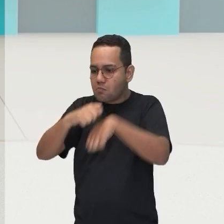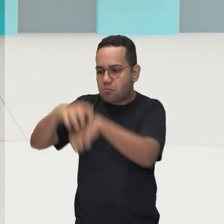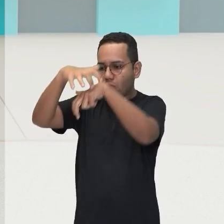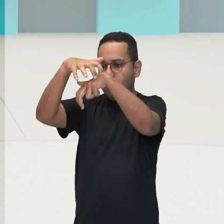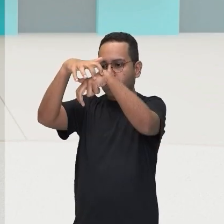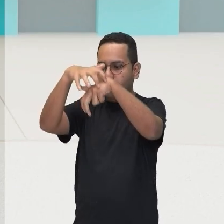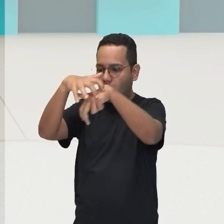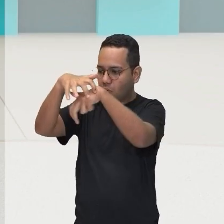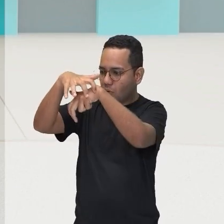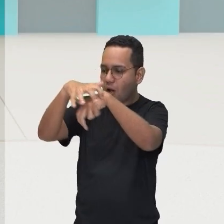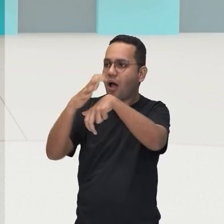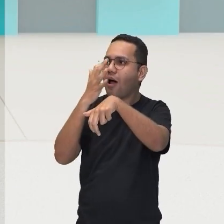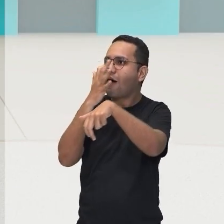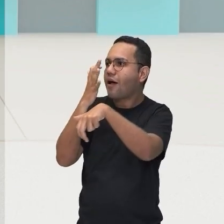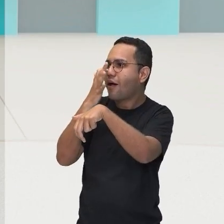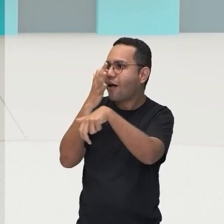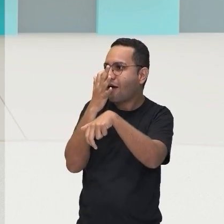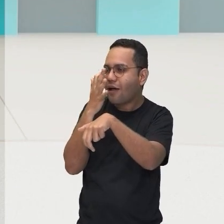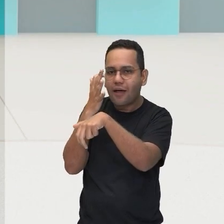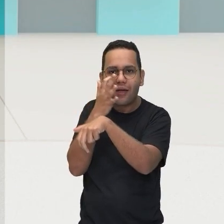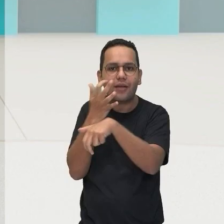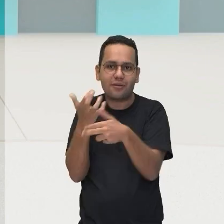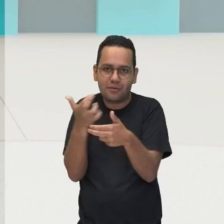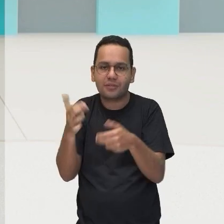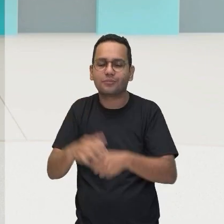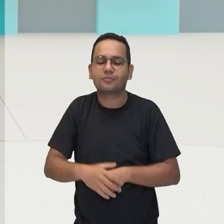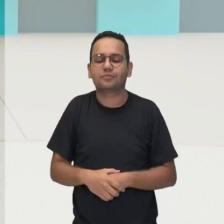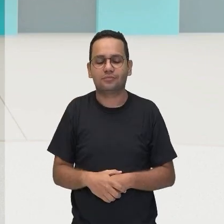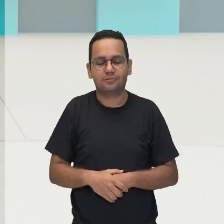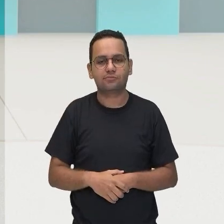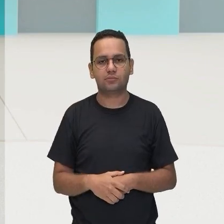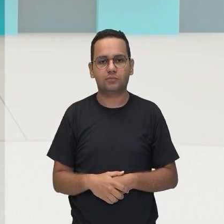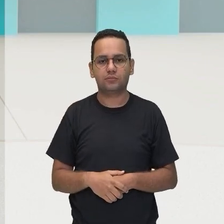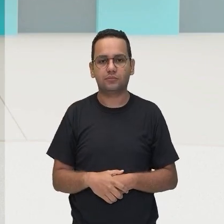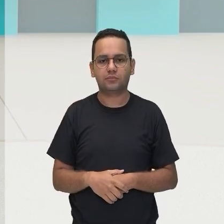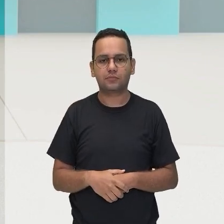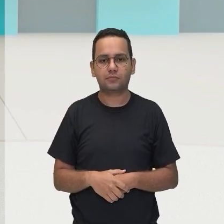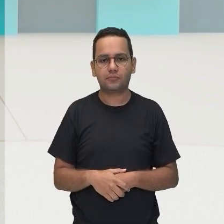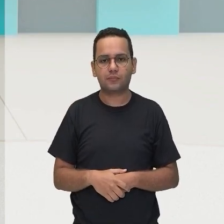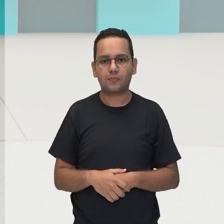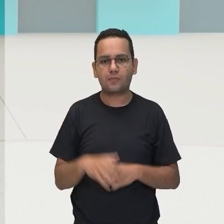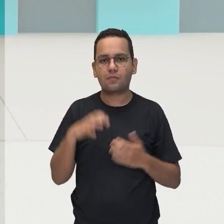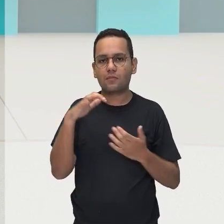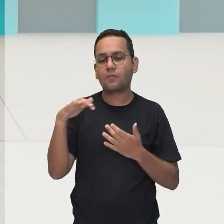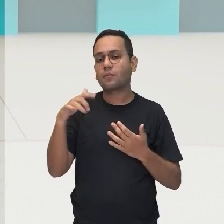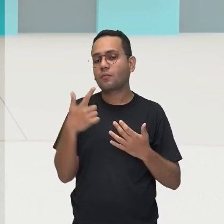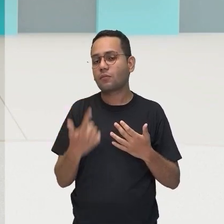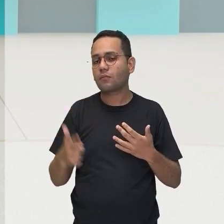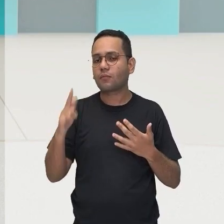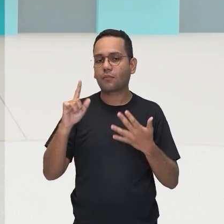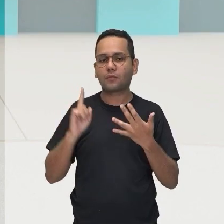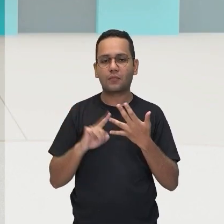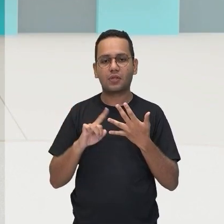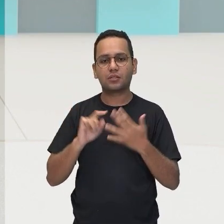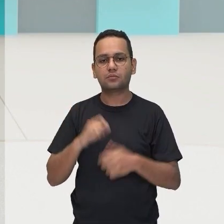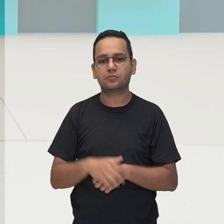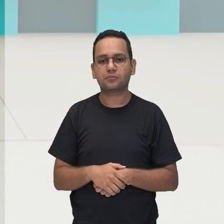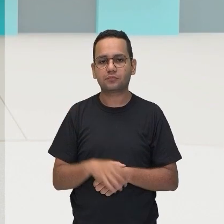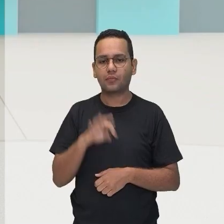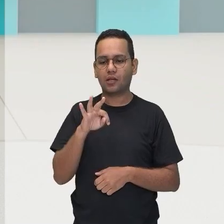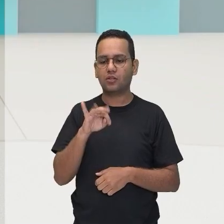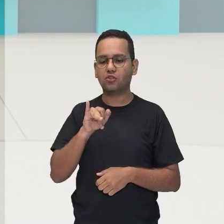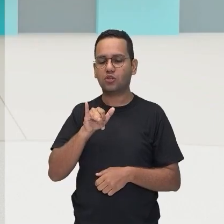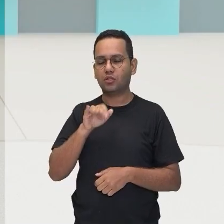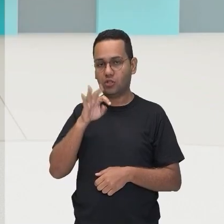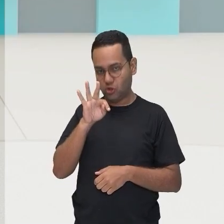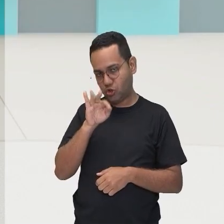mais a visão ali de cima, tá certo? Continuando ali, nós vamos ver sobre a